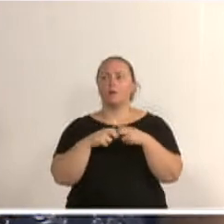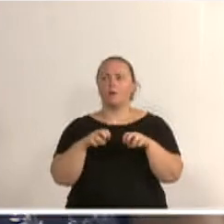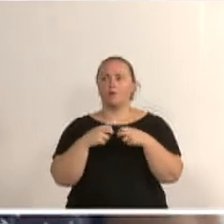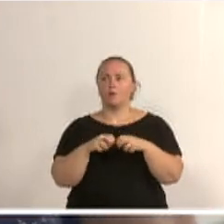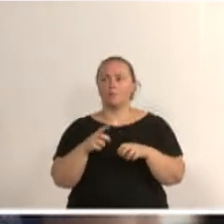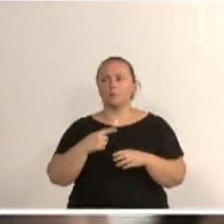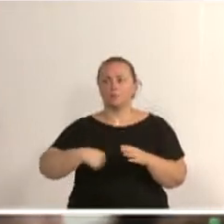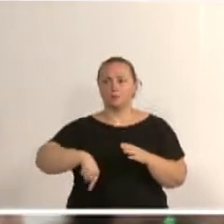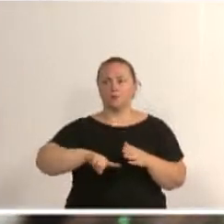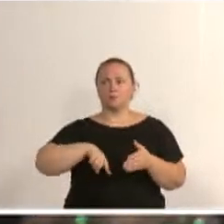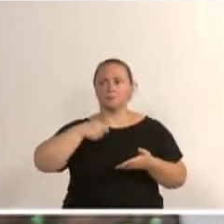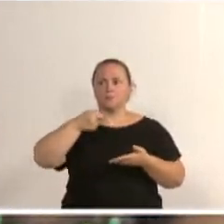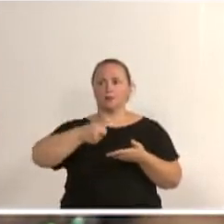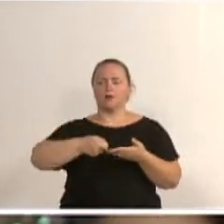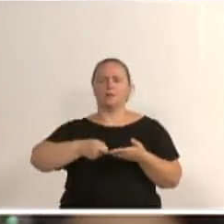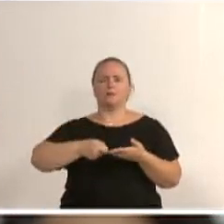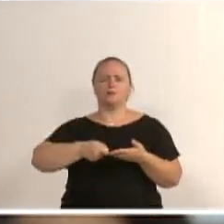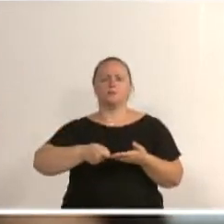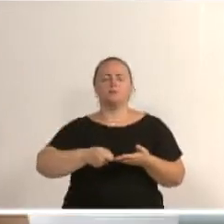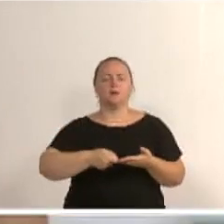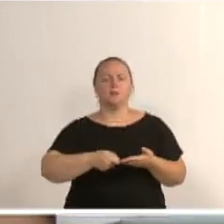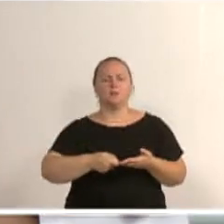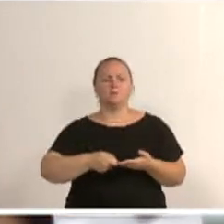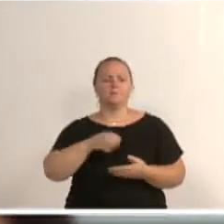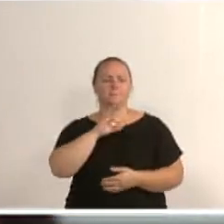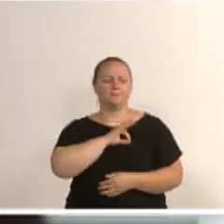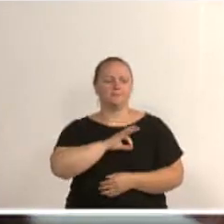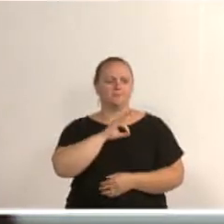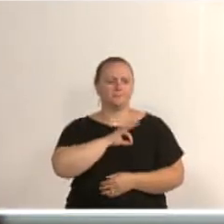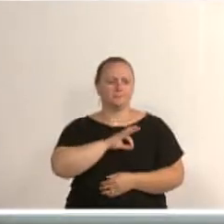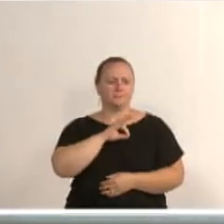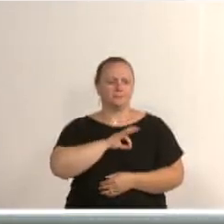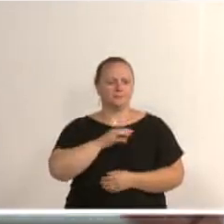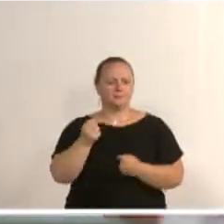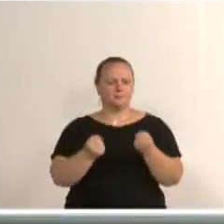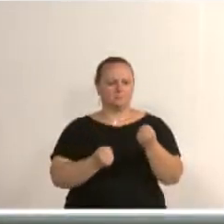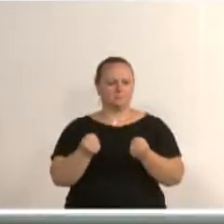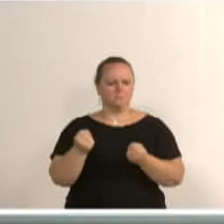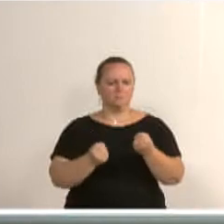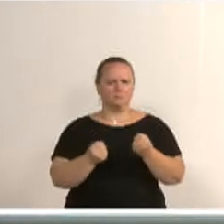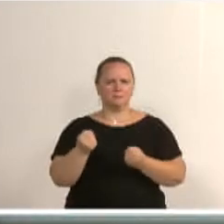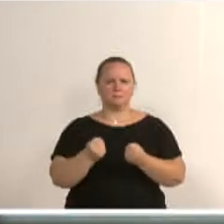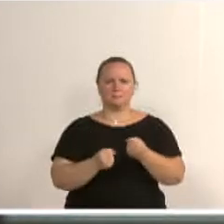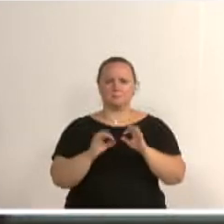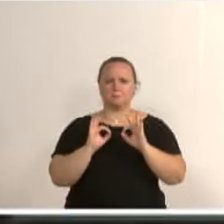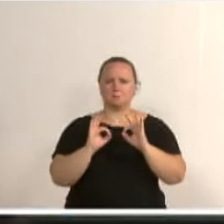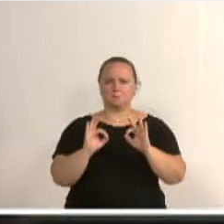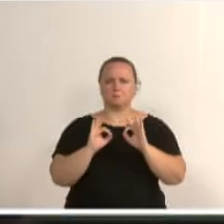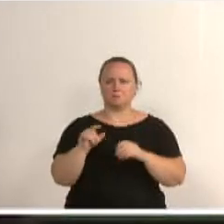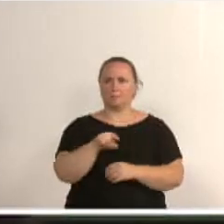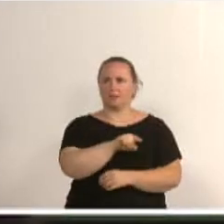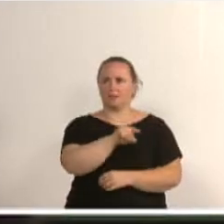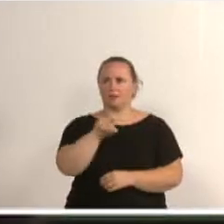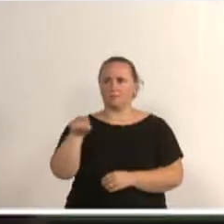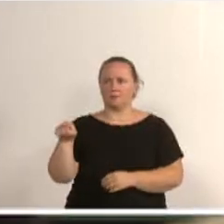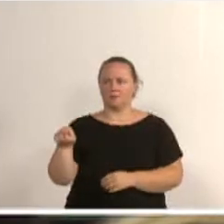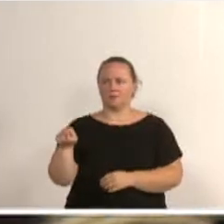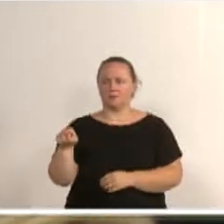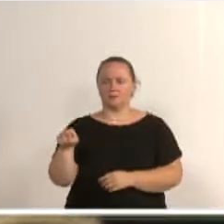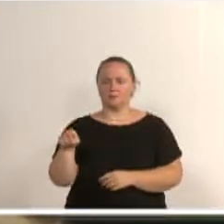Nós pagamos o salário de vocês para manter esse carro de luxo, de ar-condicionado, e, além de tudo, vocês têm um cara na